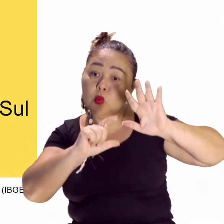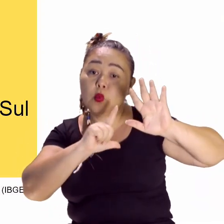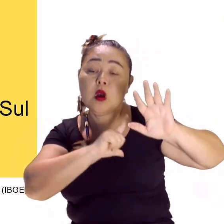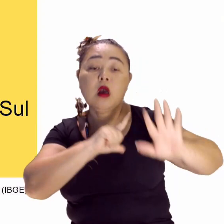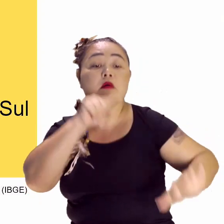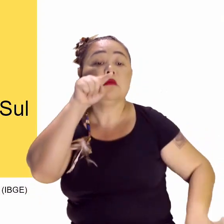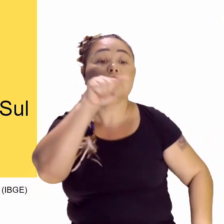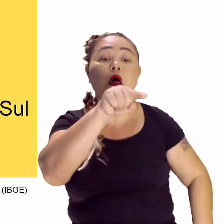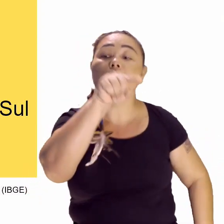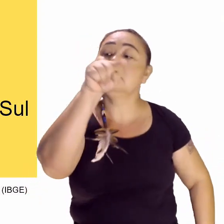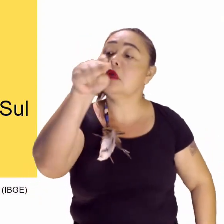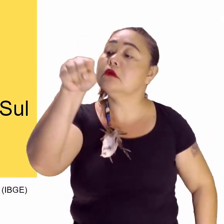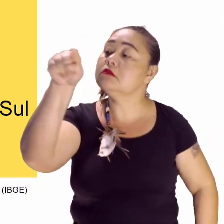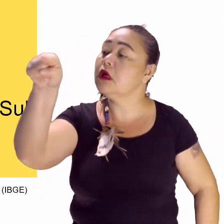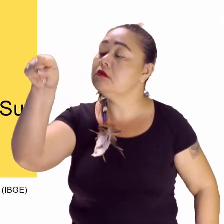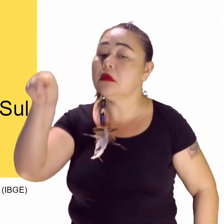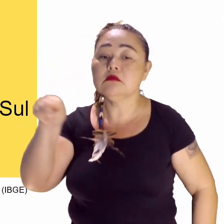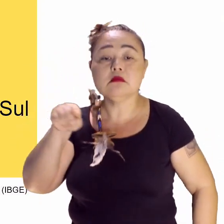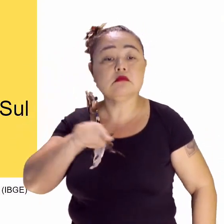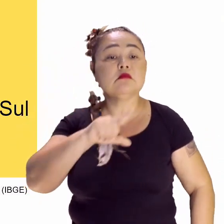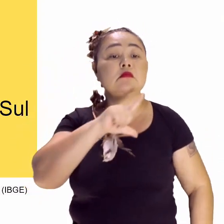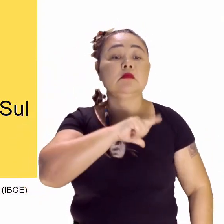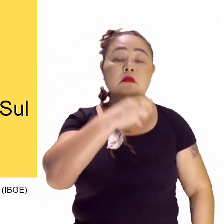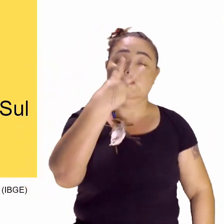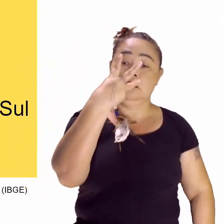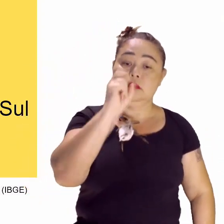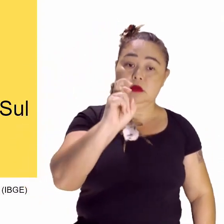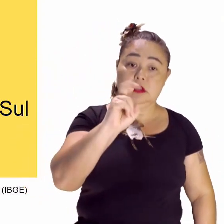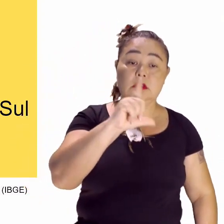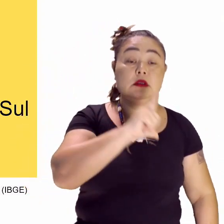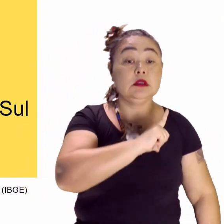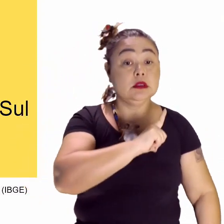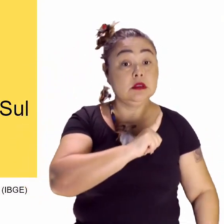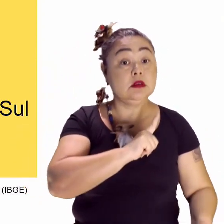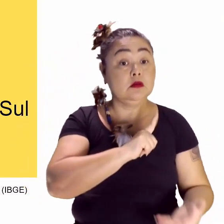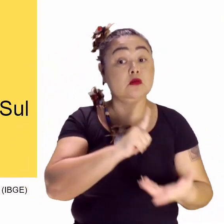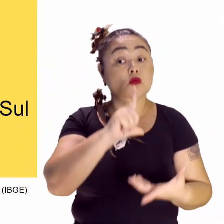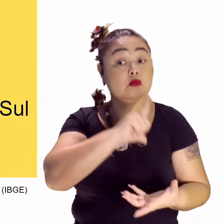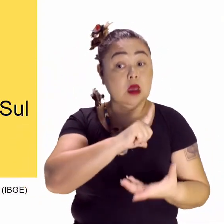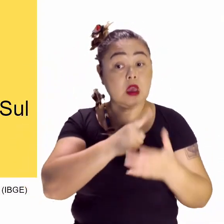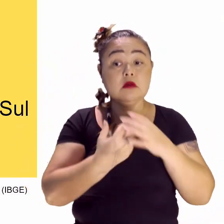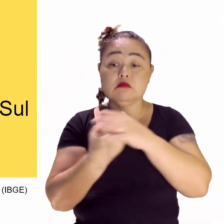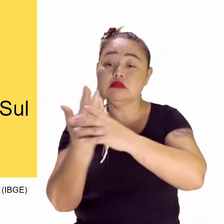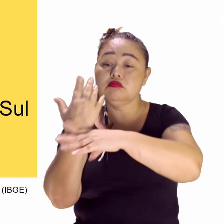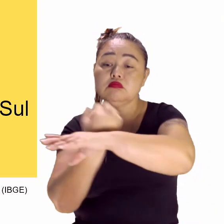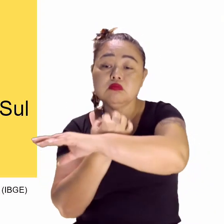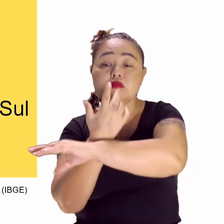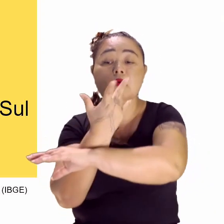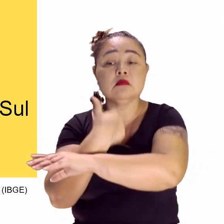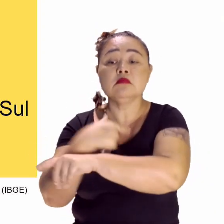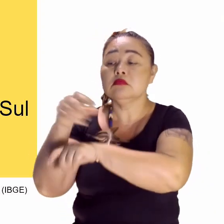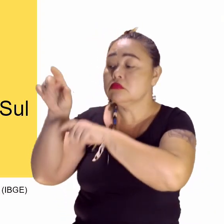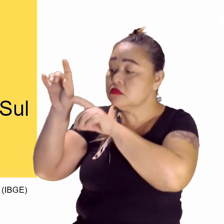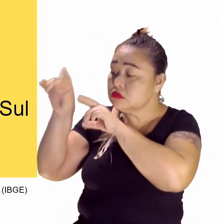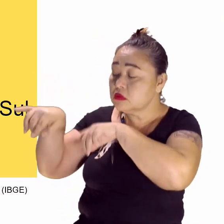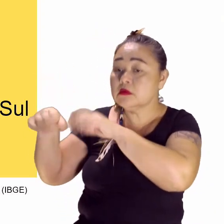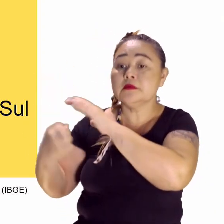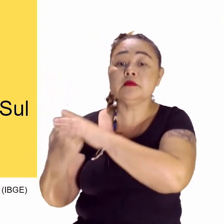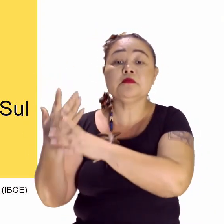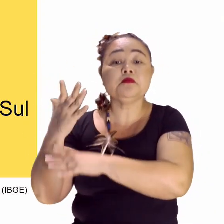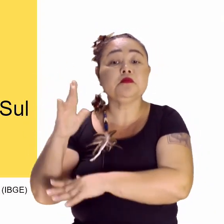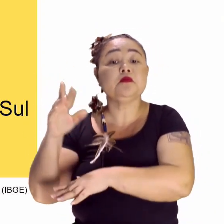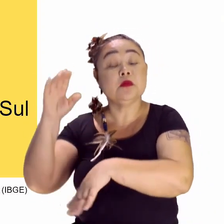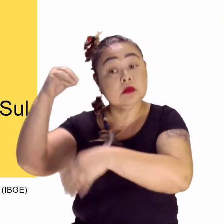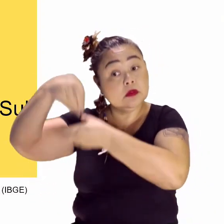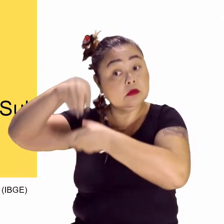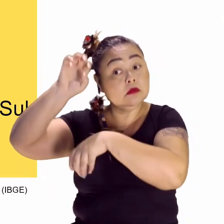35 dos 58 municípios do nosso Estado segundo dados do